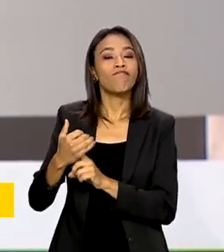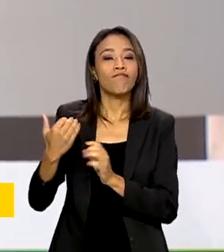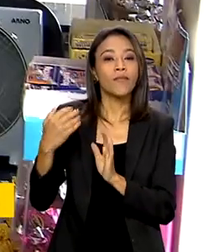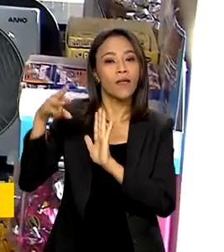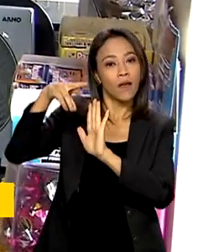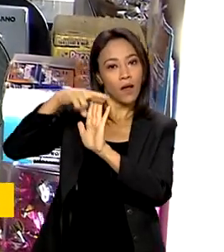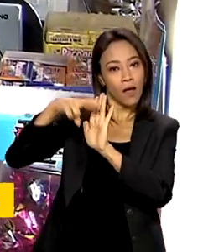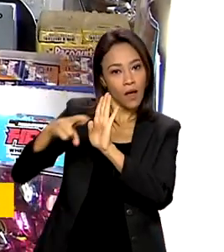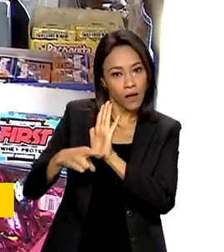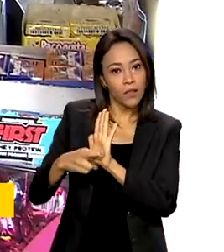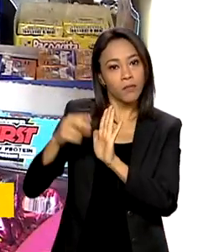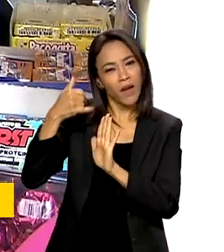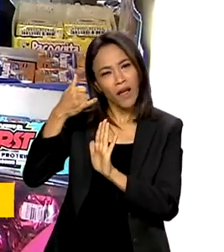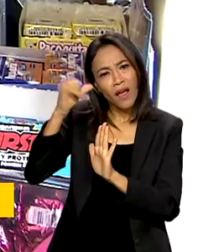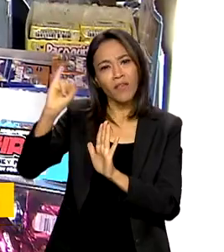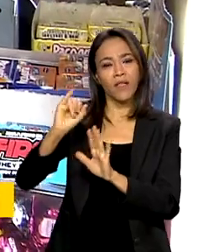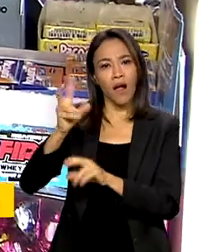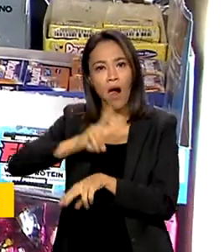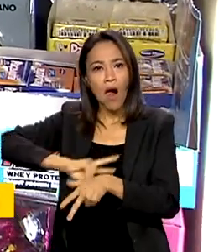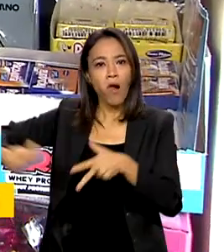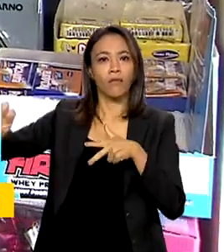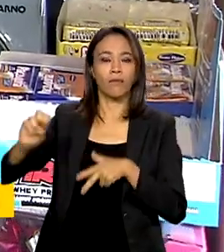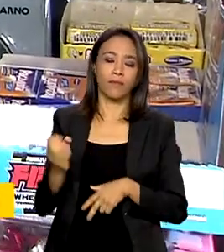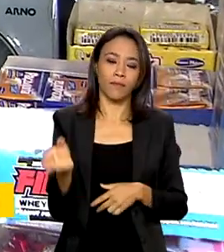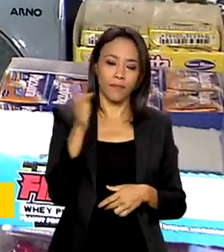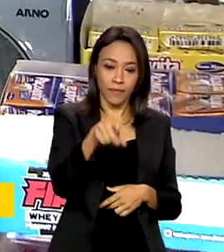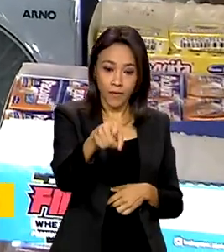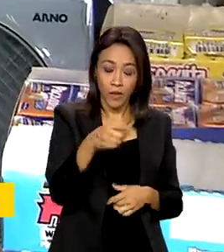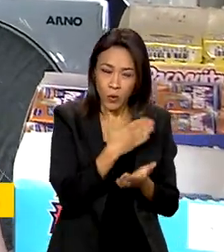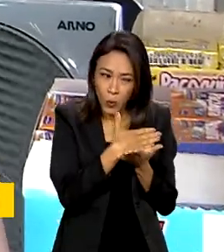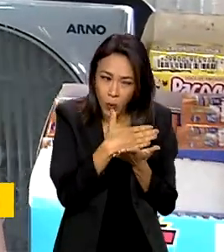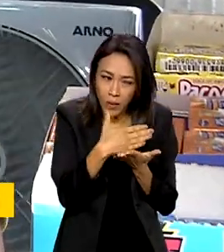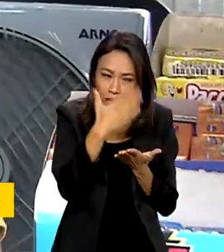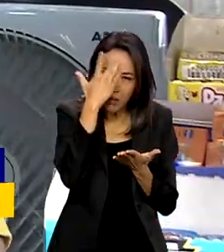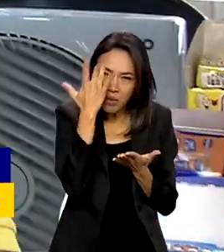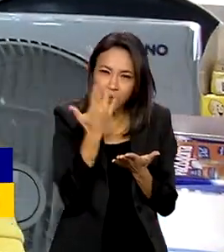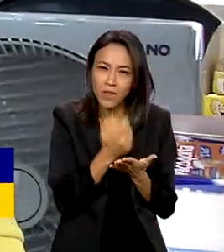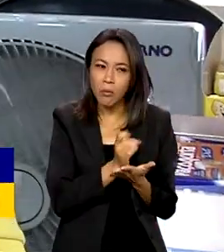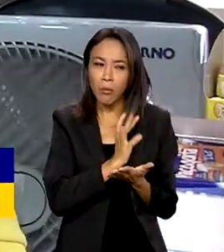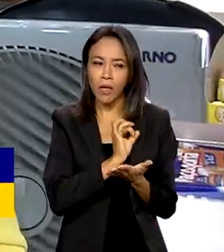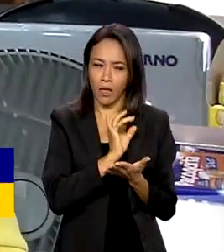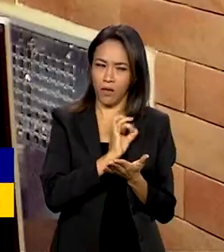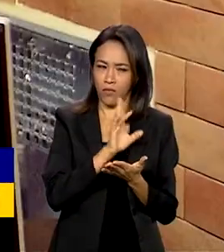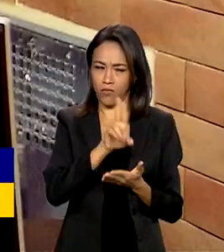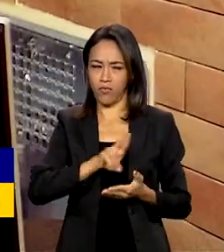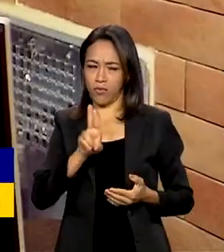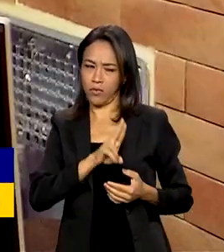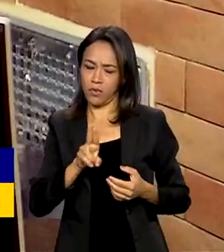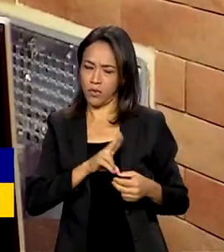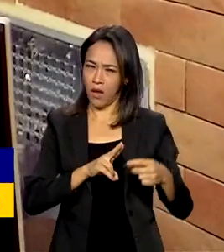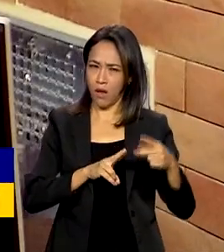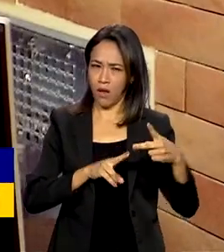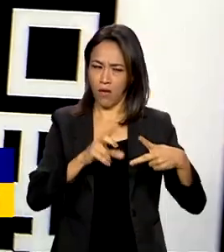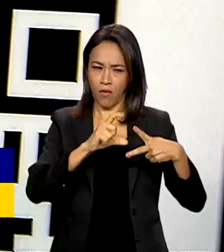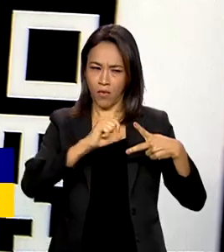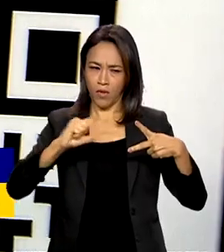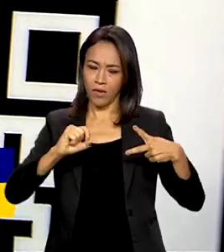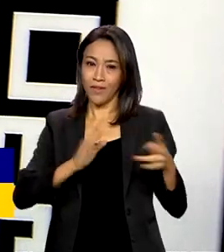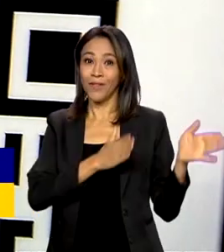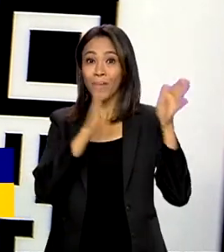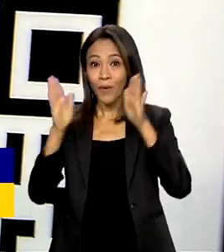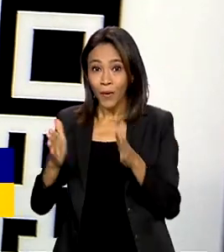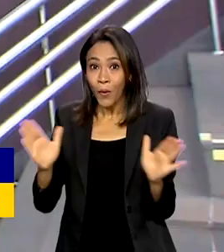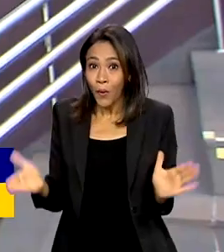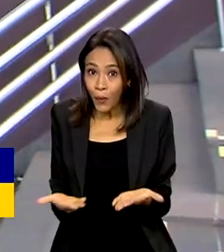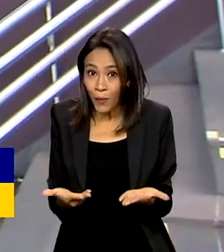fraudes. Se no começo muita gente tinha medo de fazer pagamentos pelo Pix, hoje é difícil se imaginar